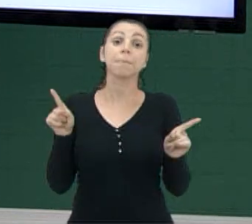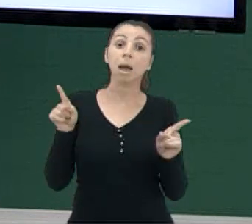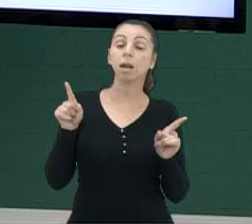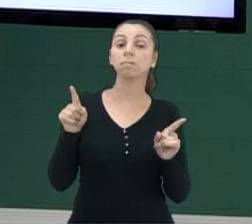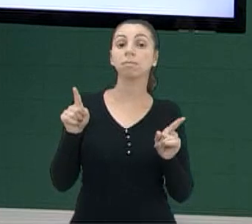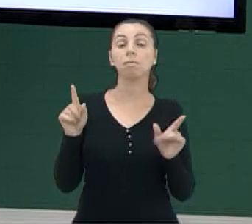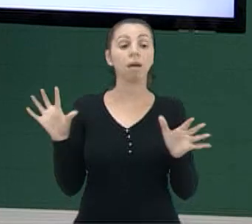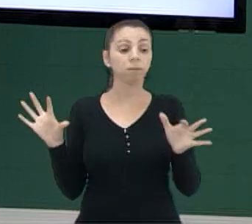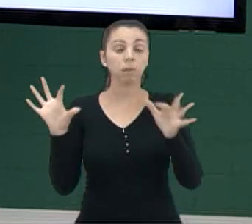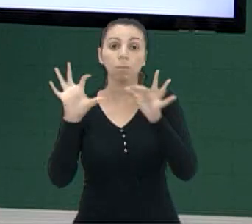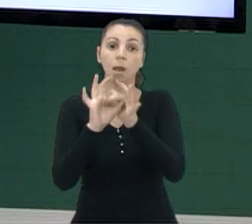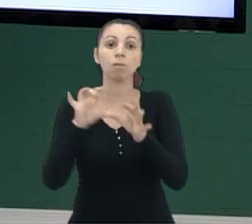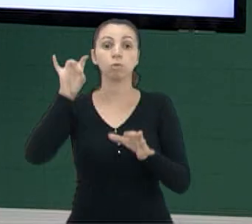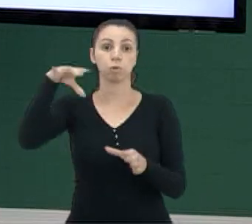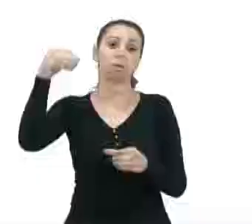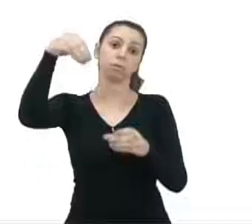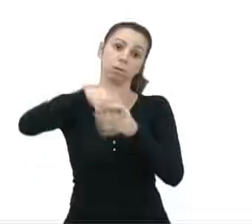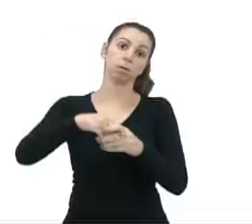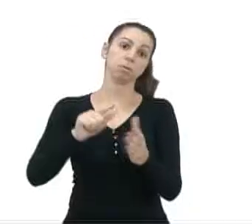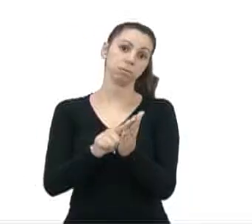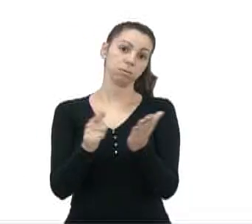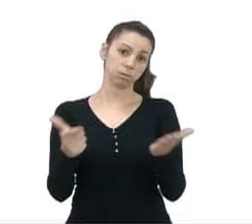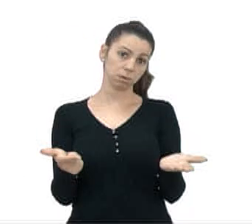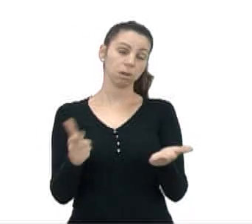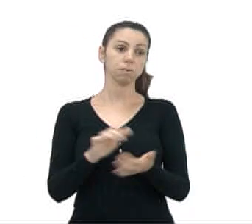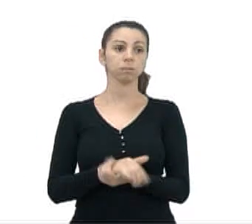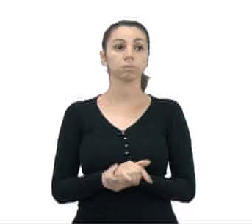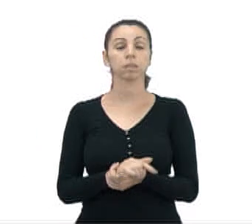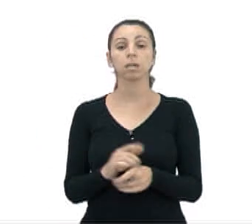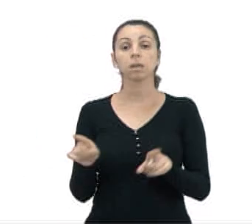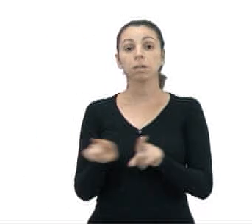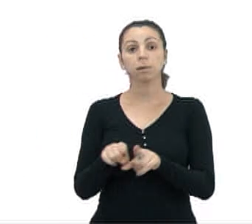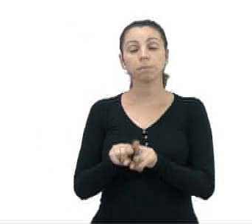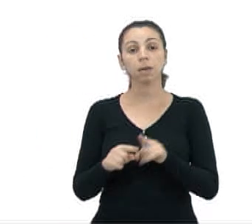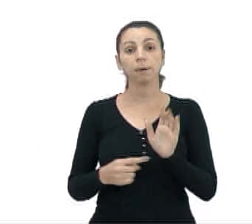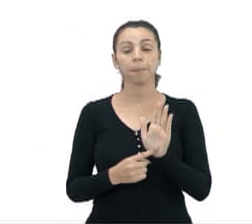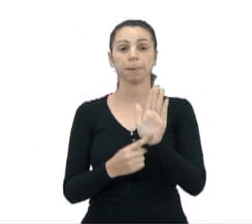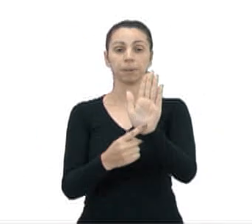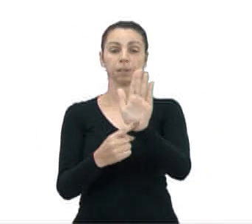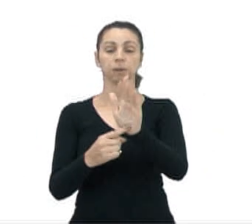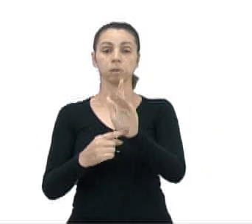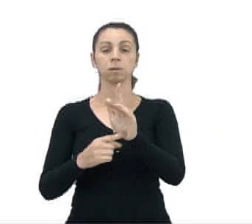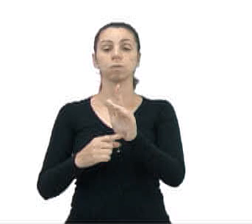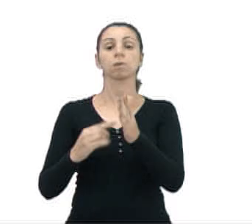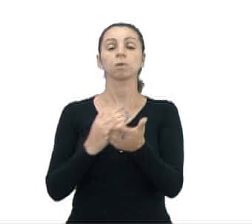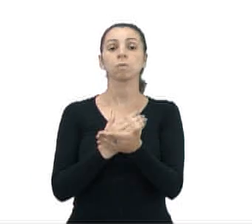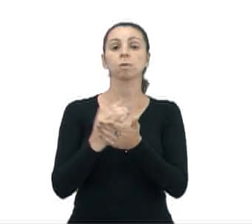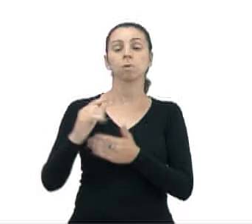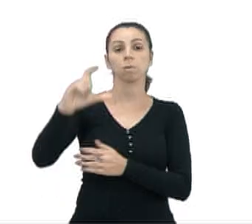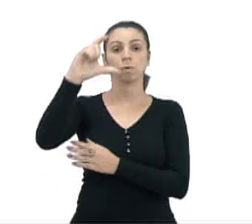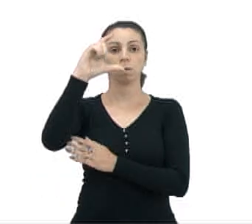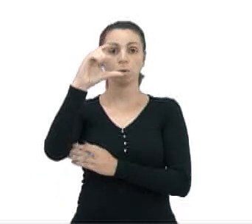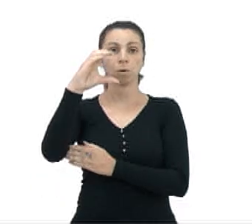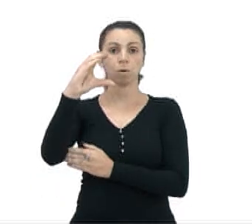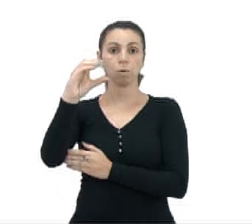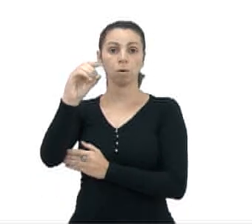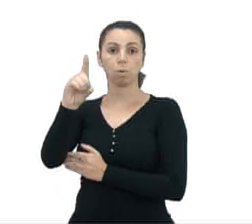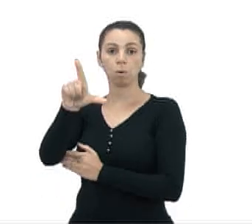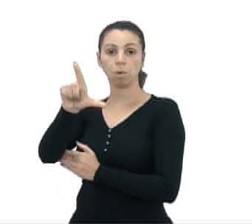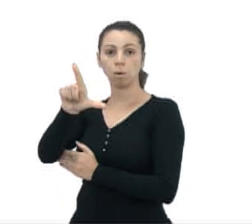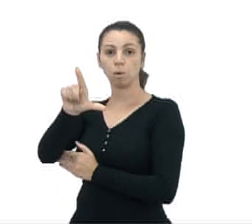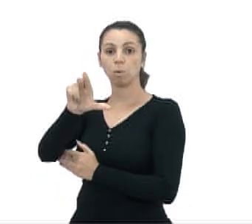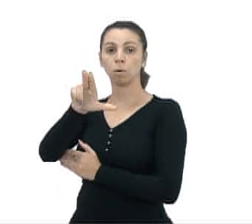é veiculado somente em jornal, e ele aparece também no início das colunas. Pode aparecer também